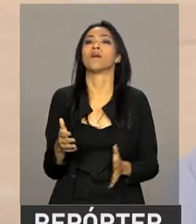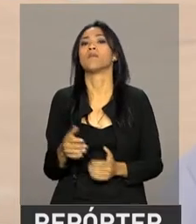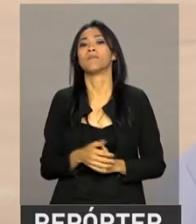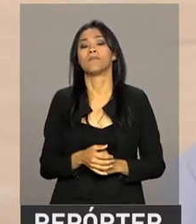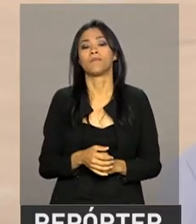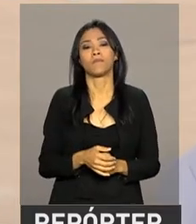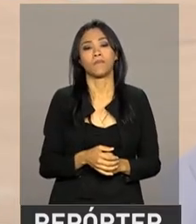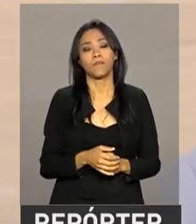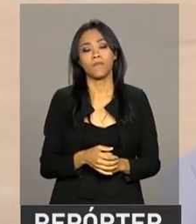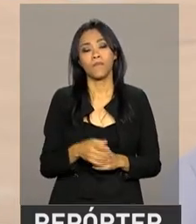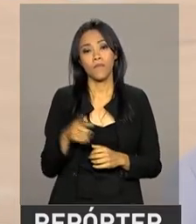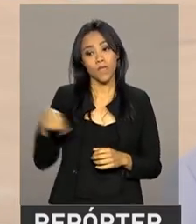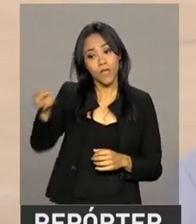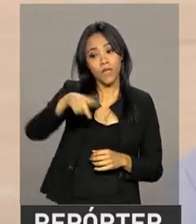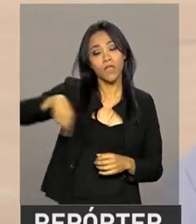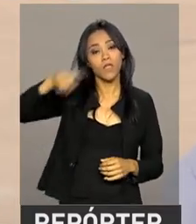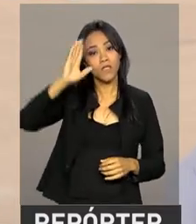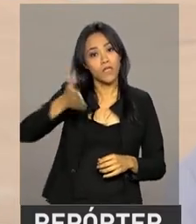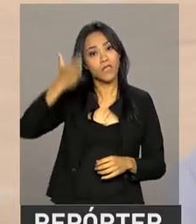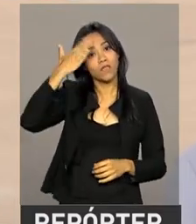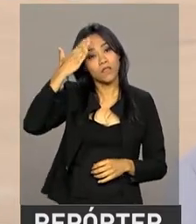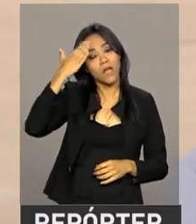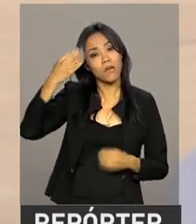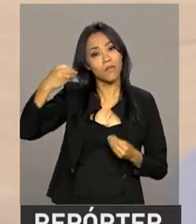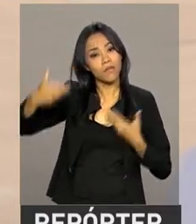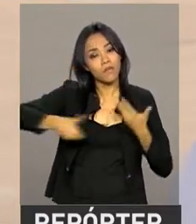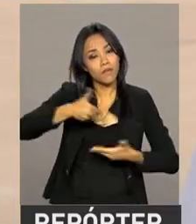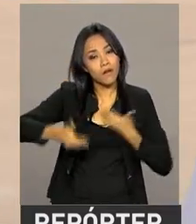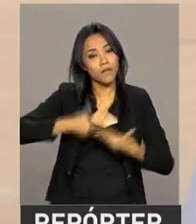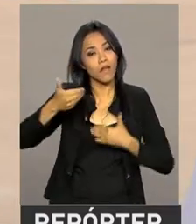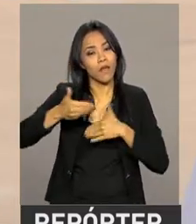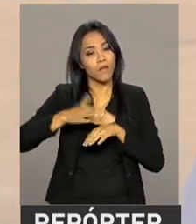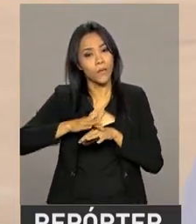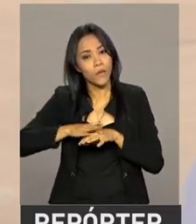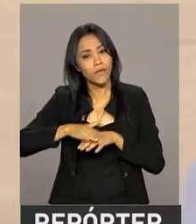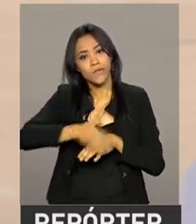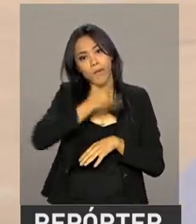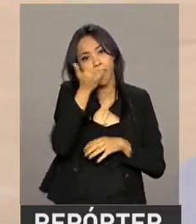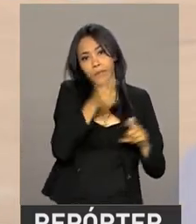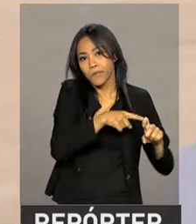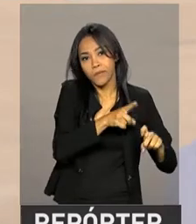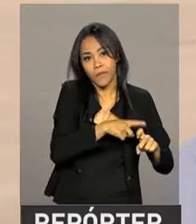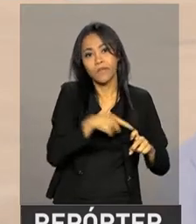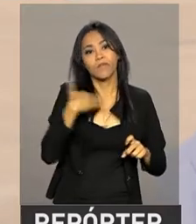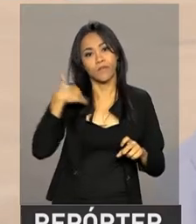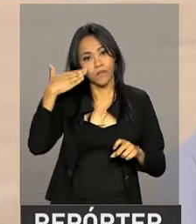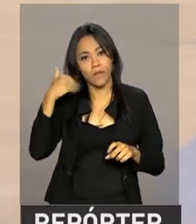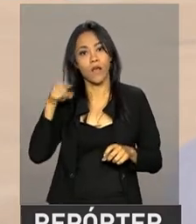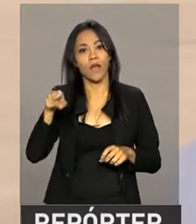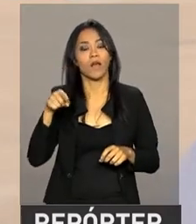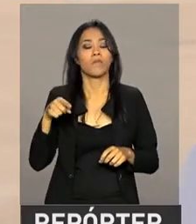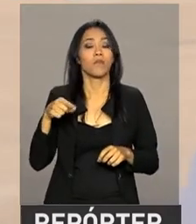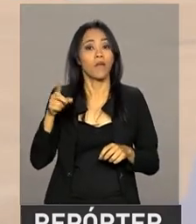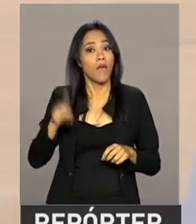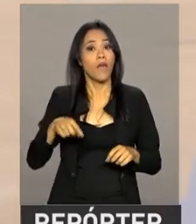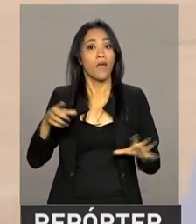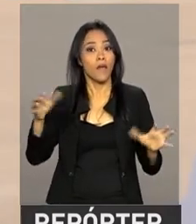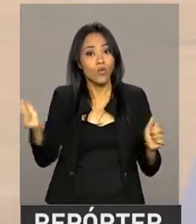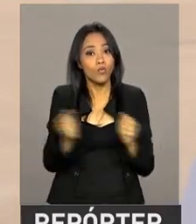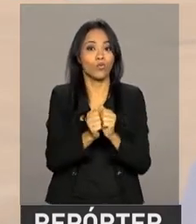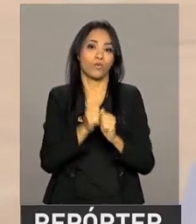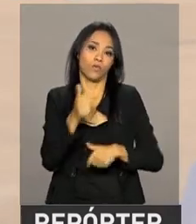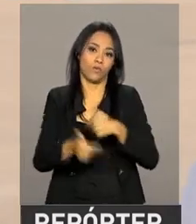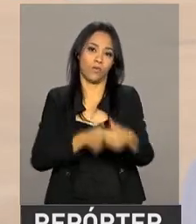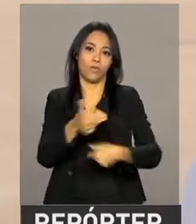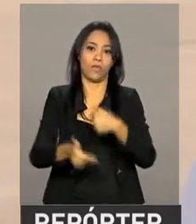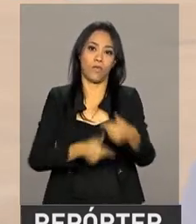saúde. Eles já sabem tratar muitas coisas, independente da medicina, então acaba que sendo um trabalho em parceria,